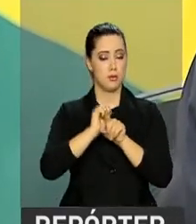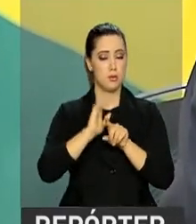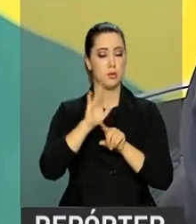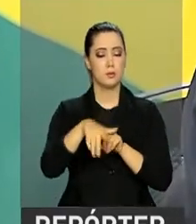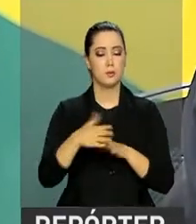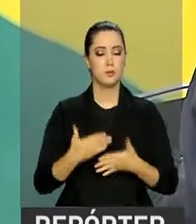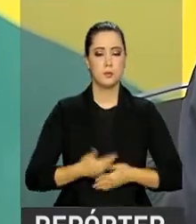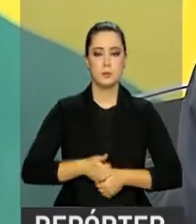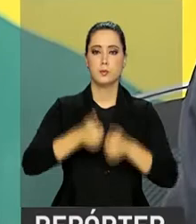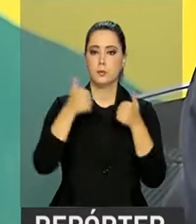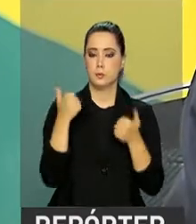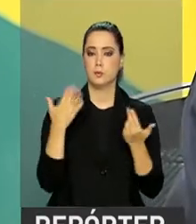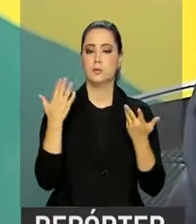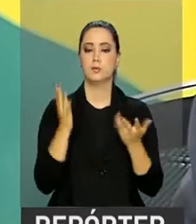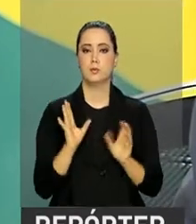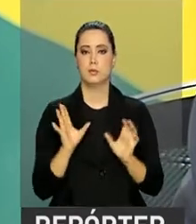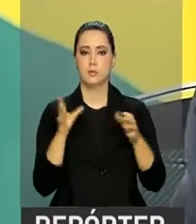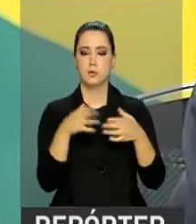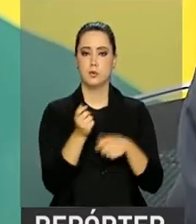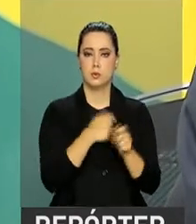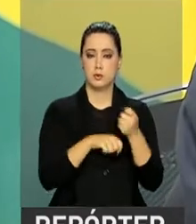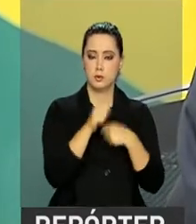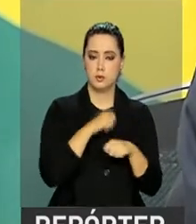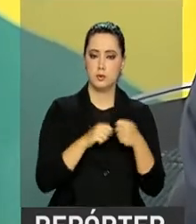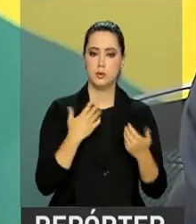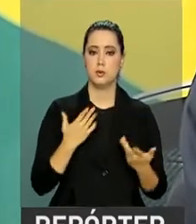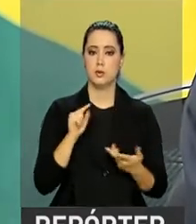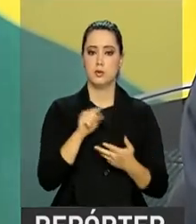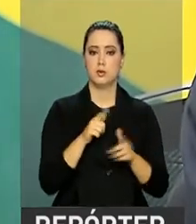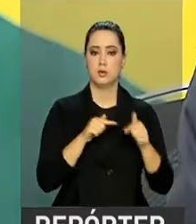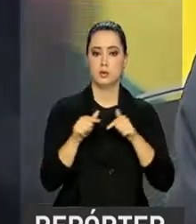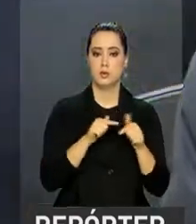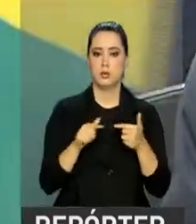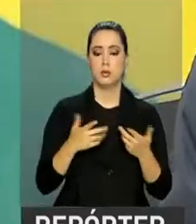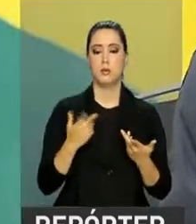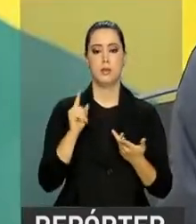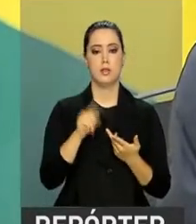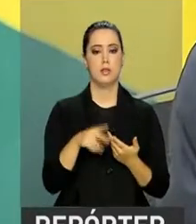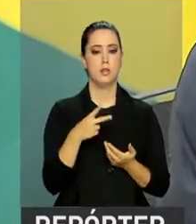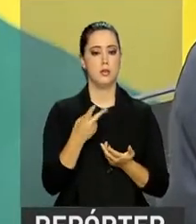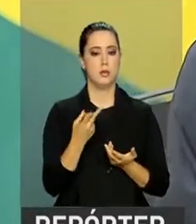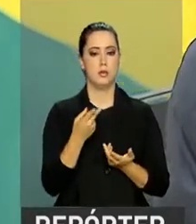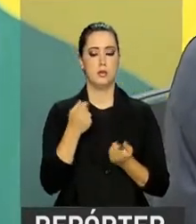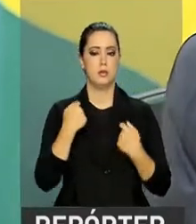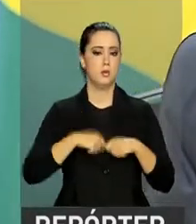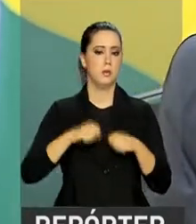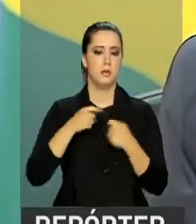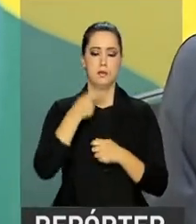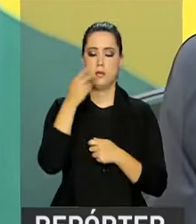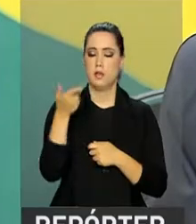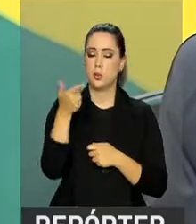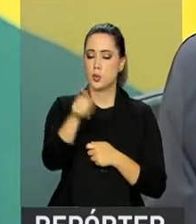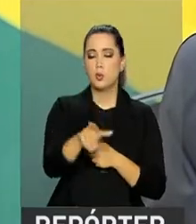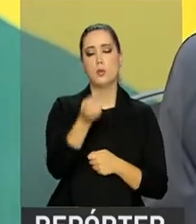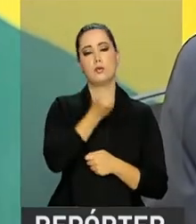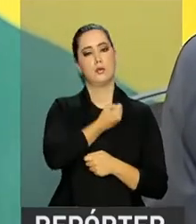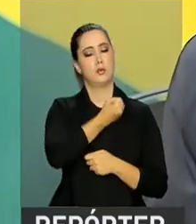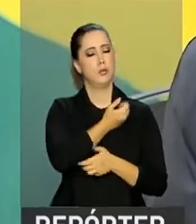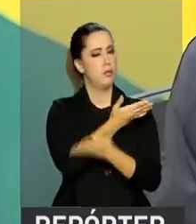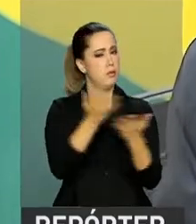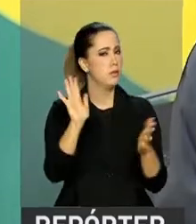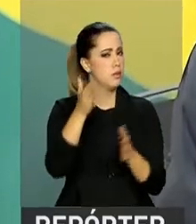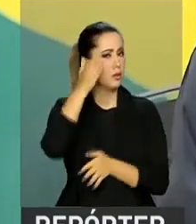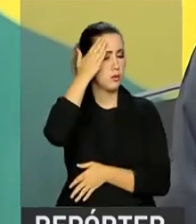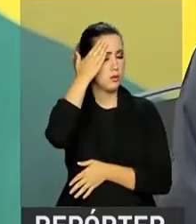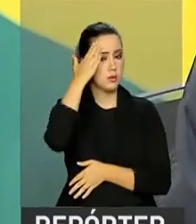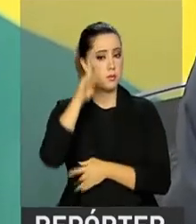significativamente o ambiente da economia, o ambiente do emprego. Não é? Não preciso reproduzir aqui os dados que vocês têm, todos